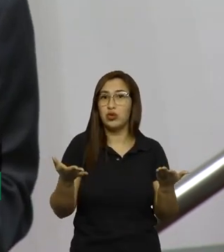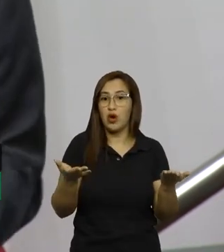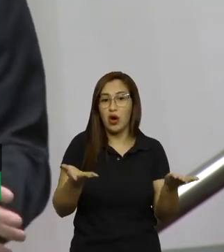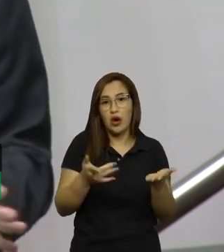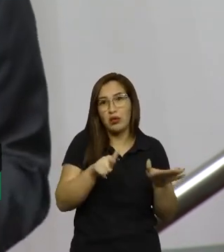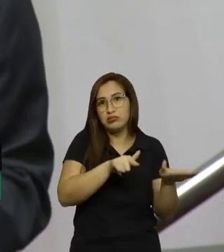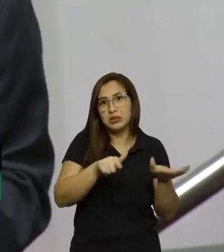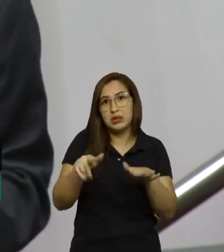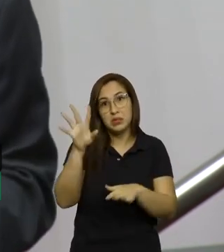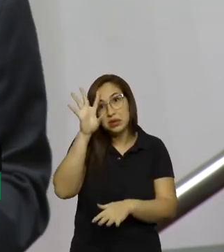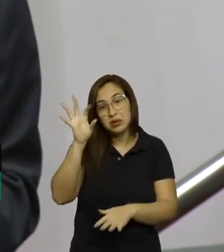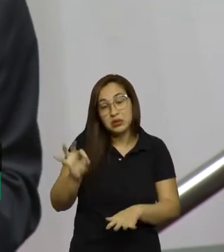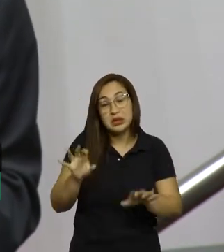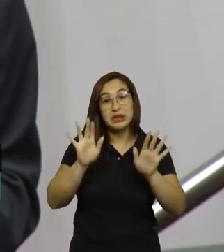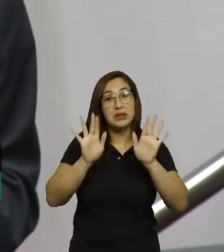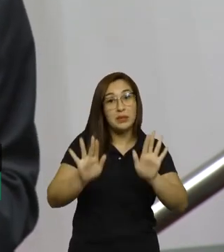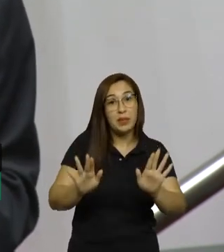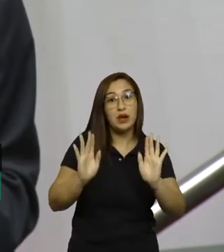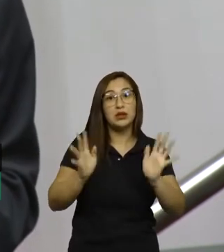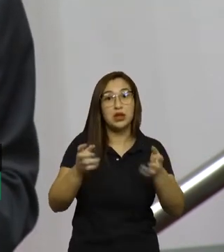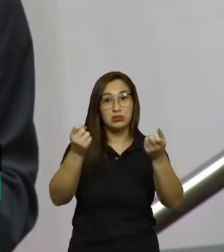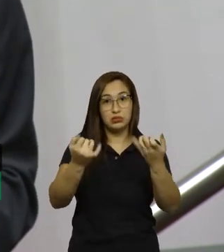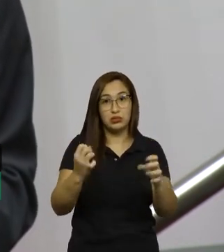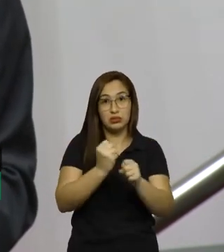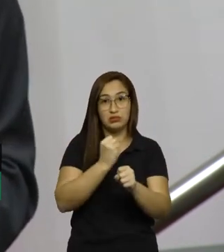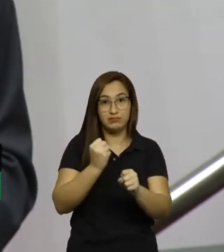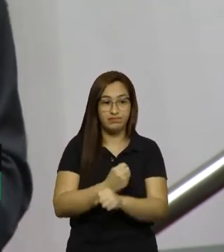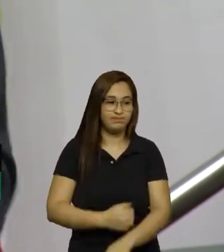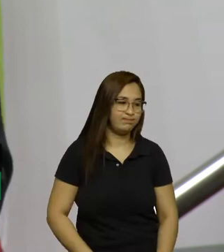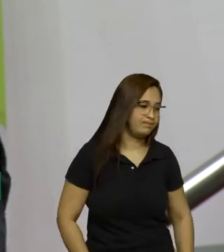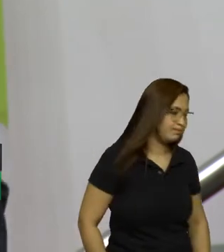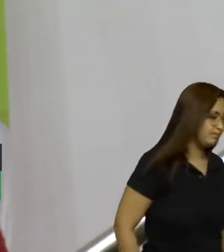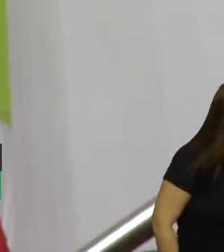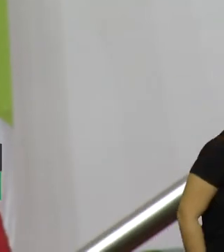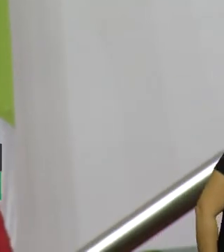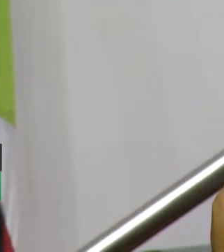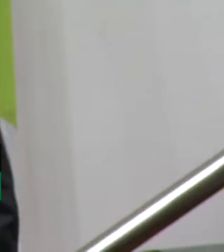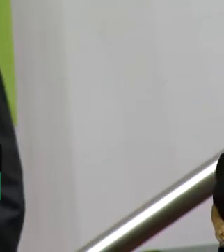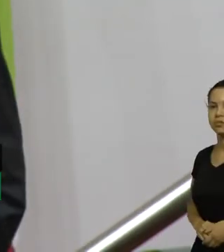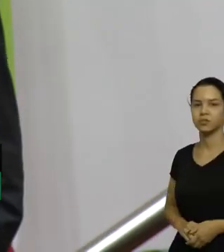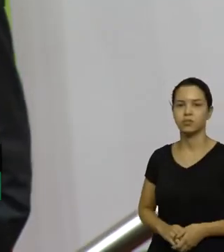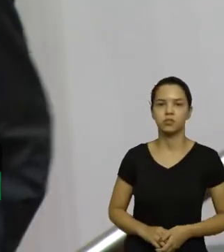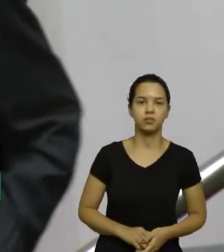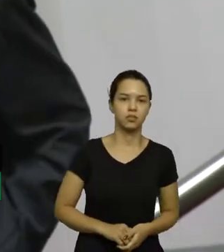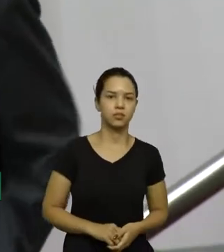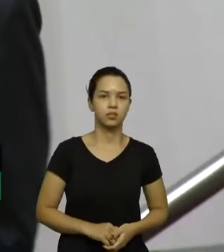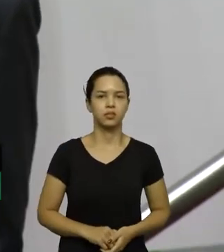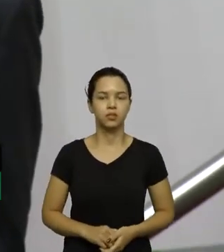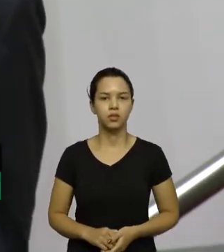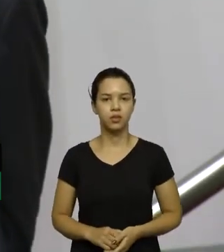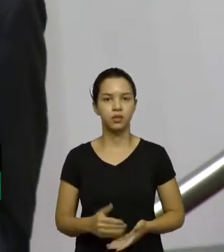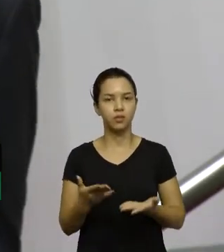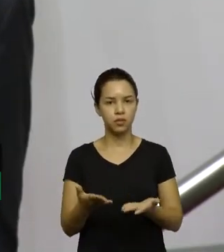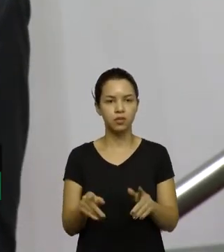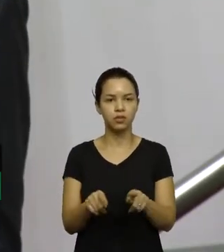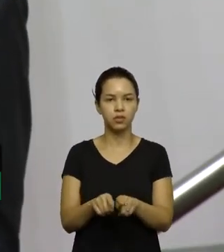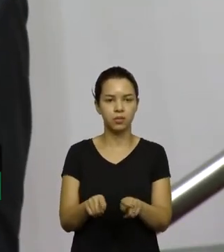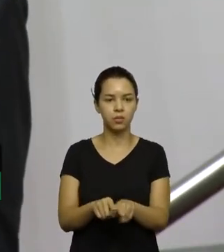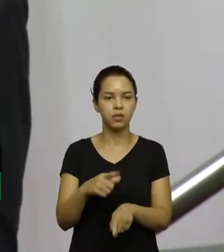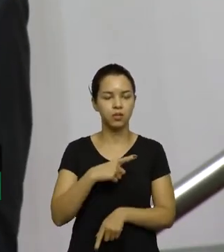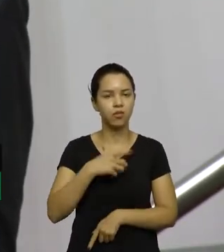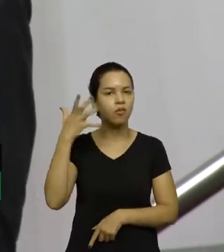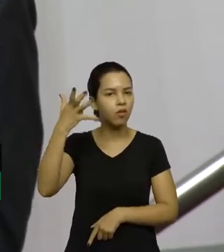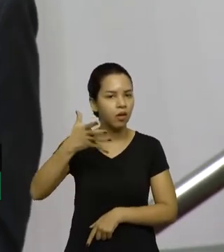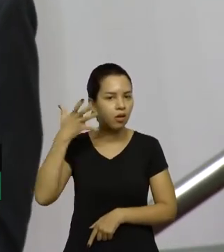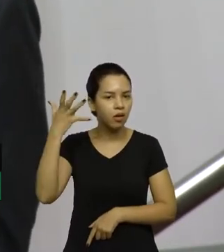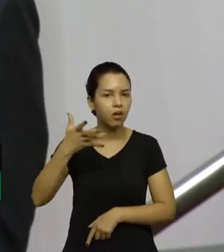rodovia, mas aquilo se falava que era obra. Eu vou lhe conceder uma parte, sim, Adriano, até porque Vossa Excelência também tem falado sobre